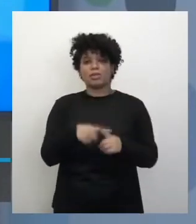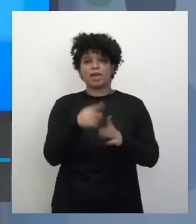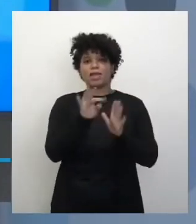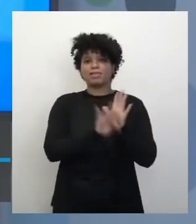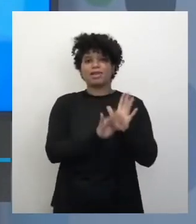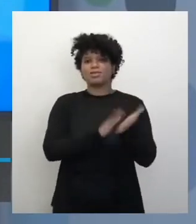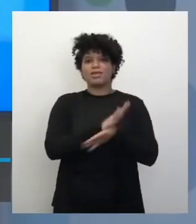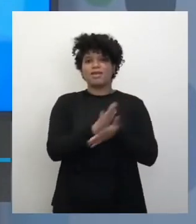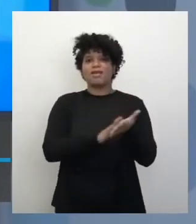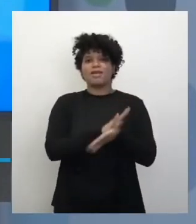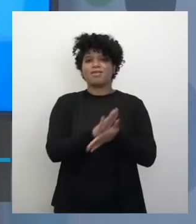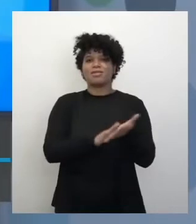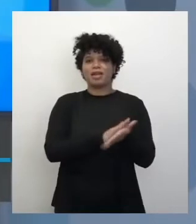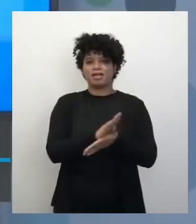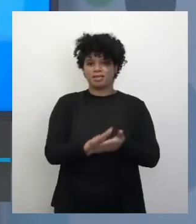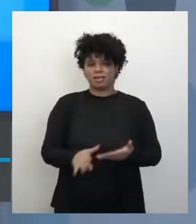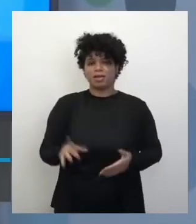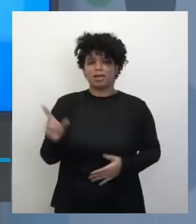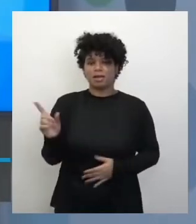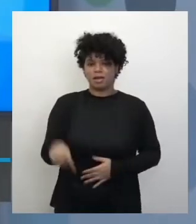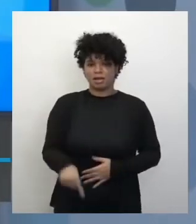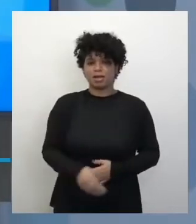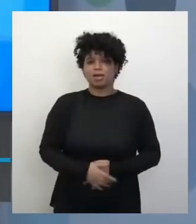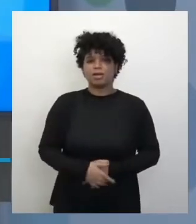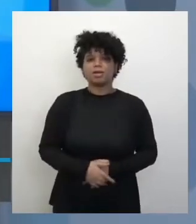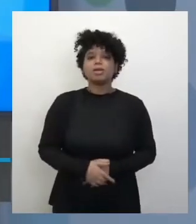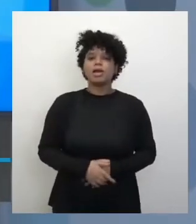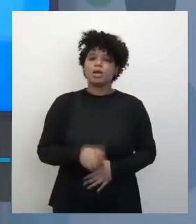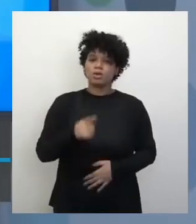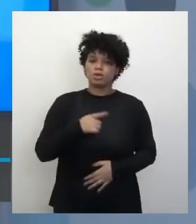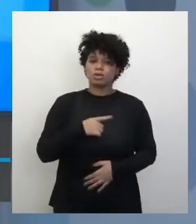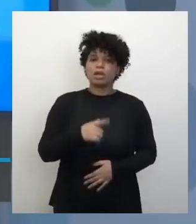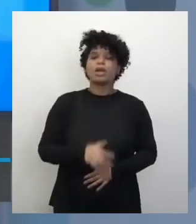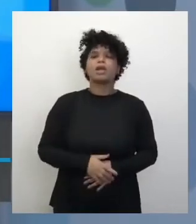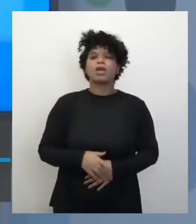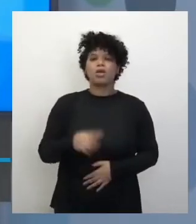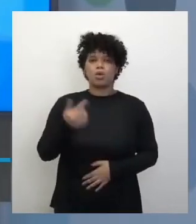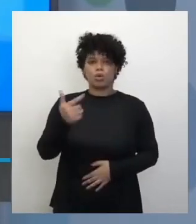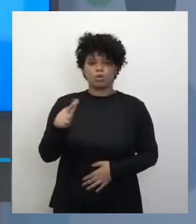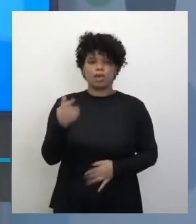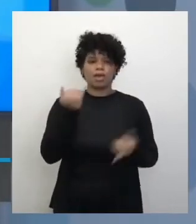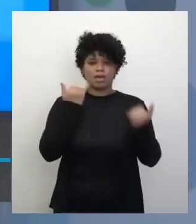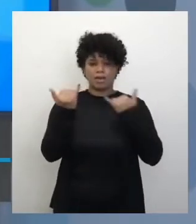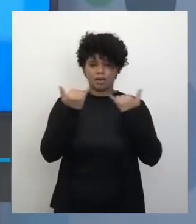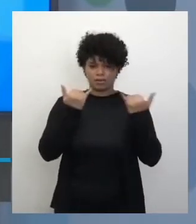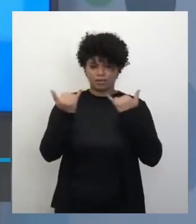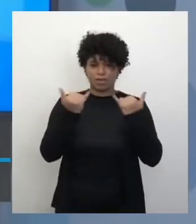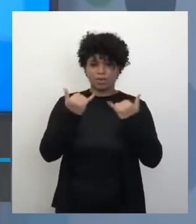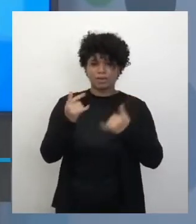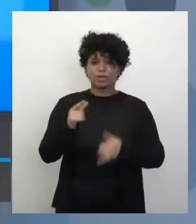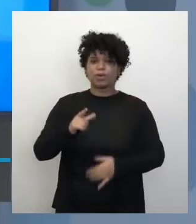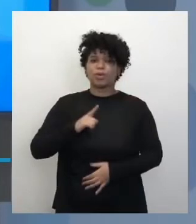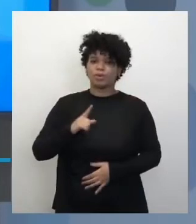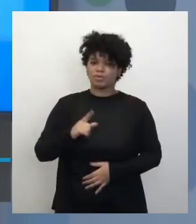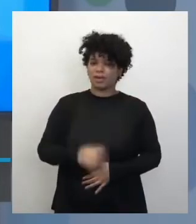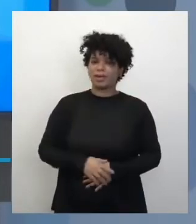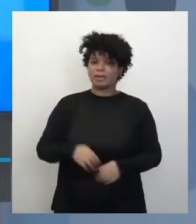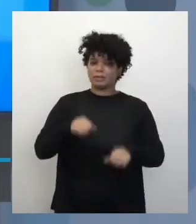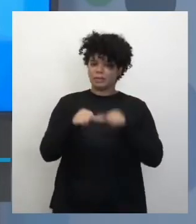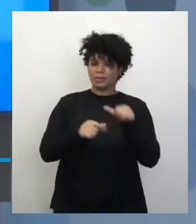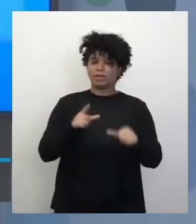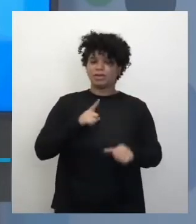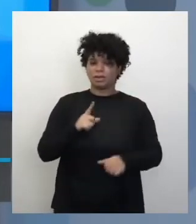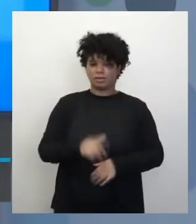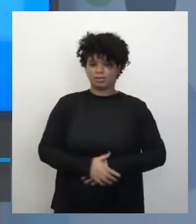local, como símbolos, né, como esse, já vai trazer uma informação e já pode causar uma mudança de humor, de comportamento e